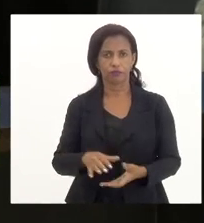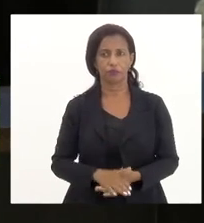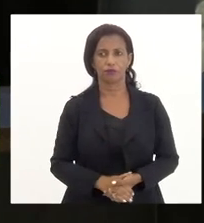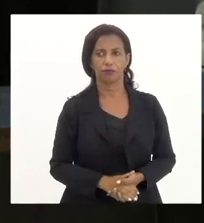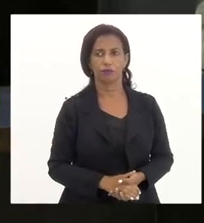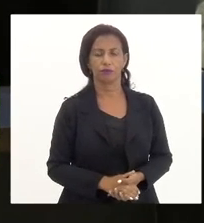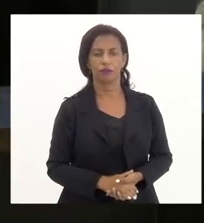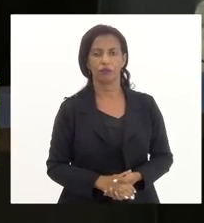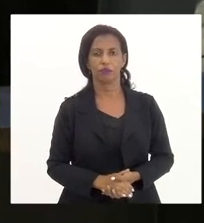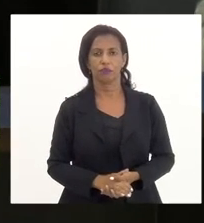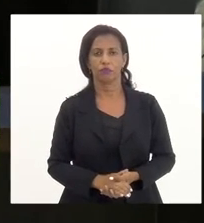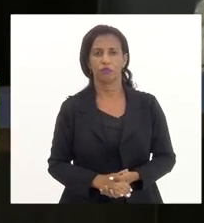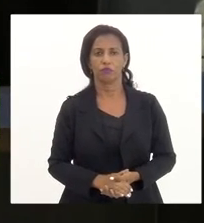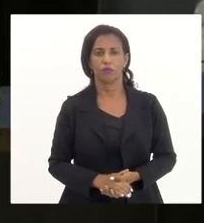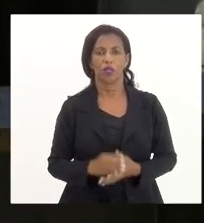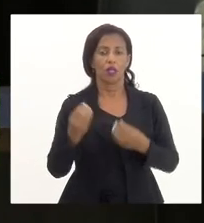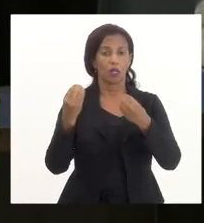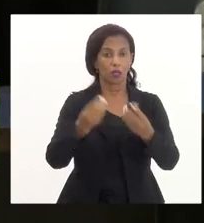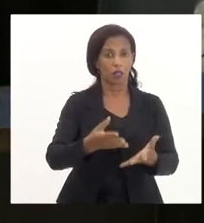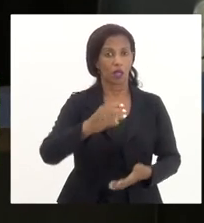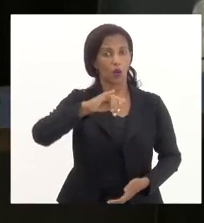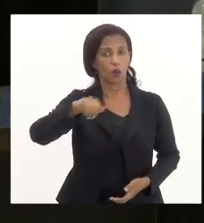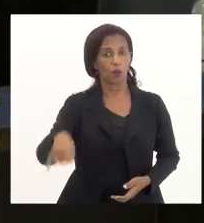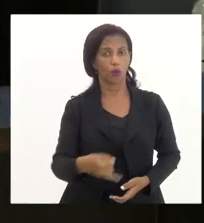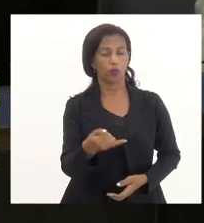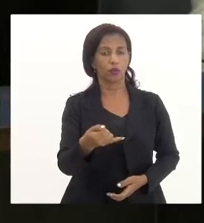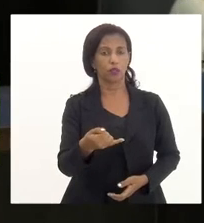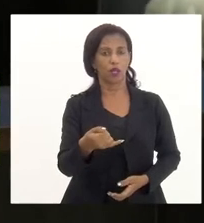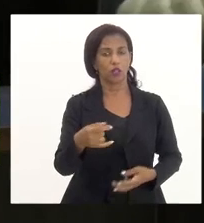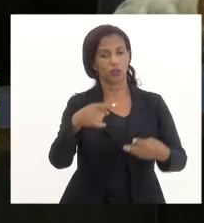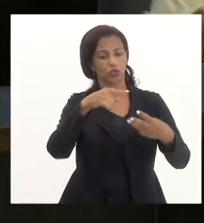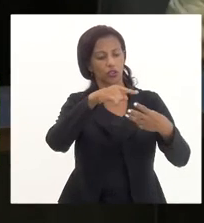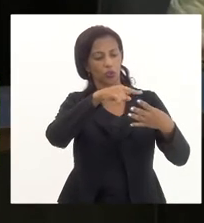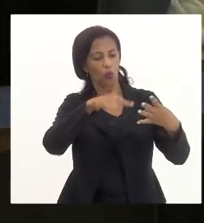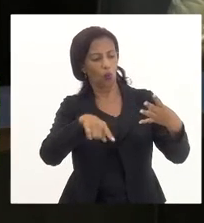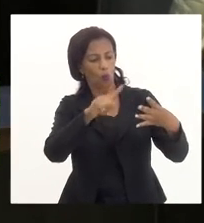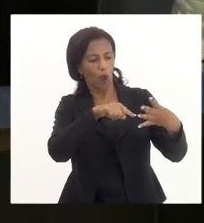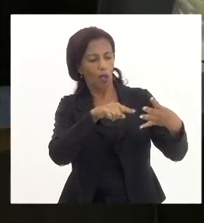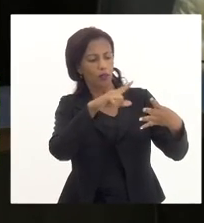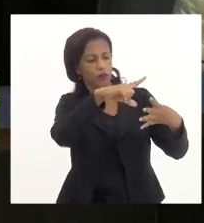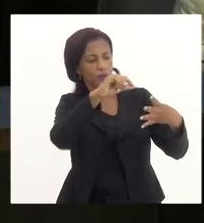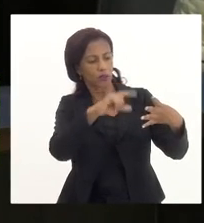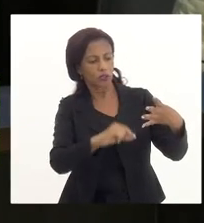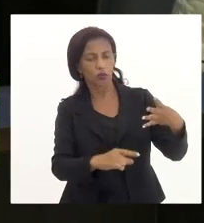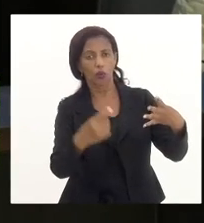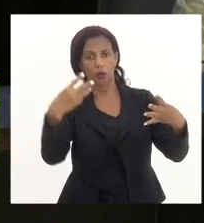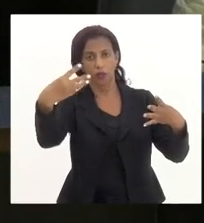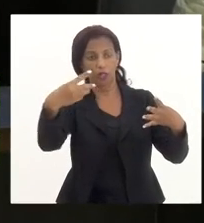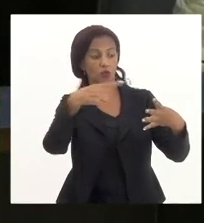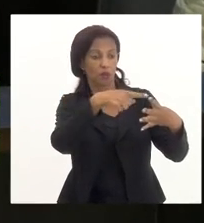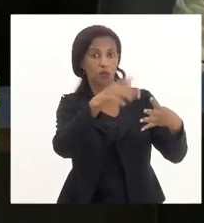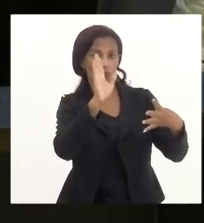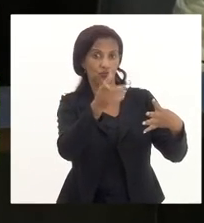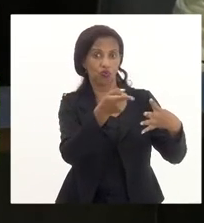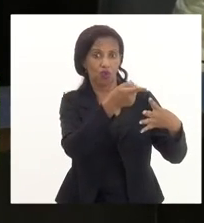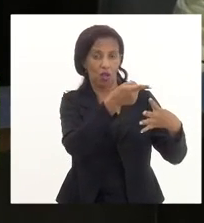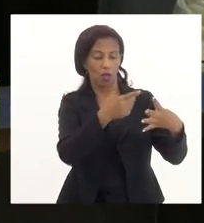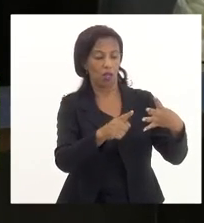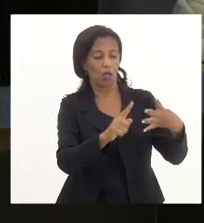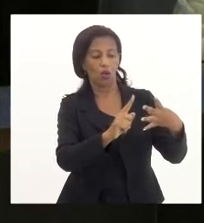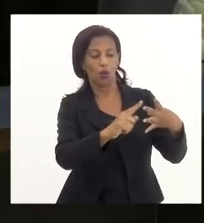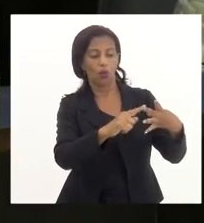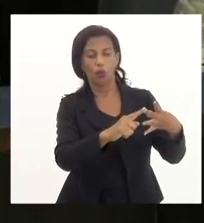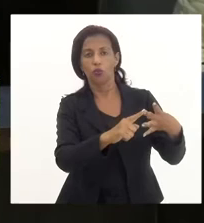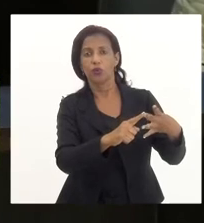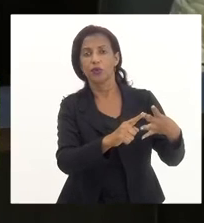ele coloca né a possibilidade de escolher três de quatro itens Um item já está contemplado um outro